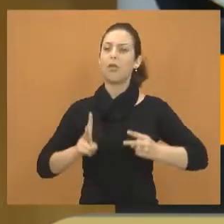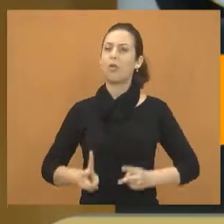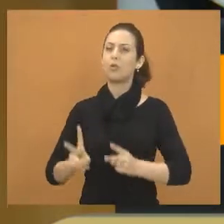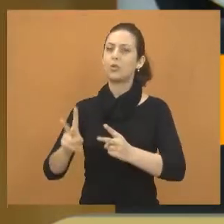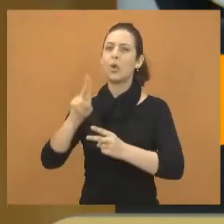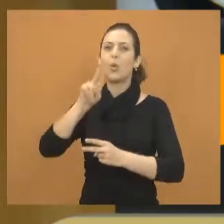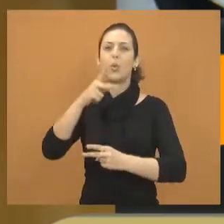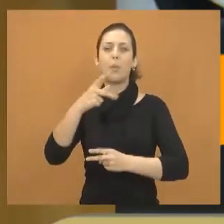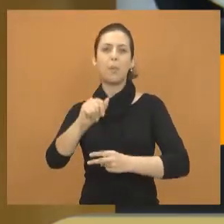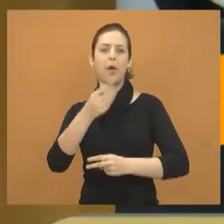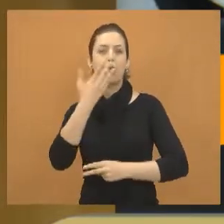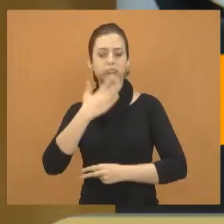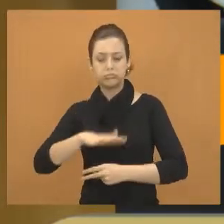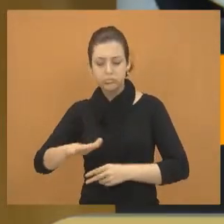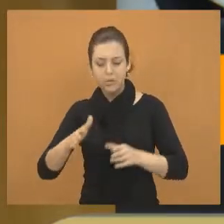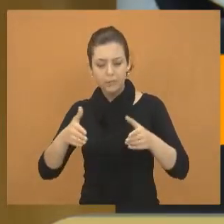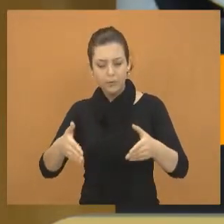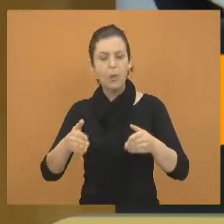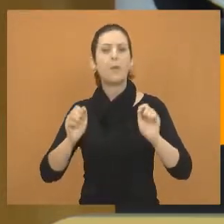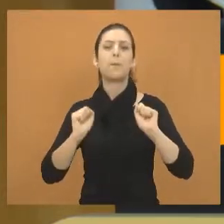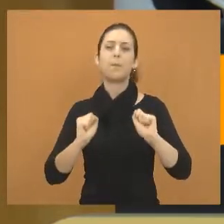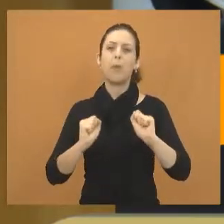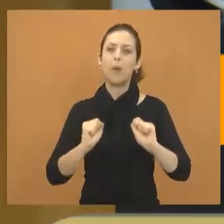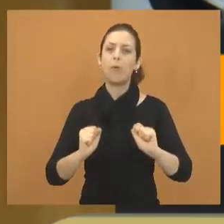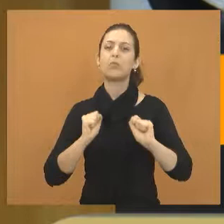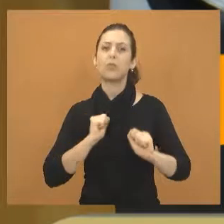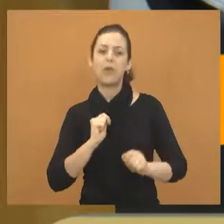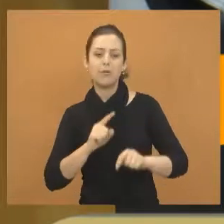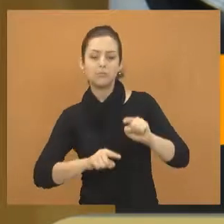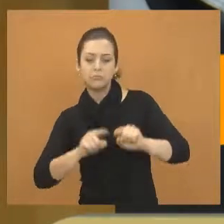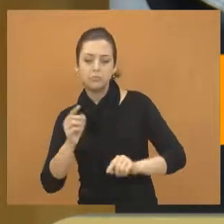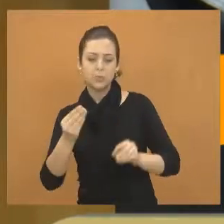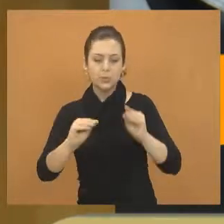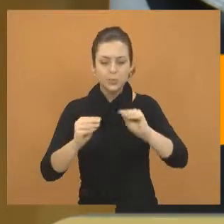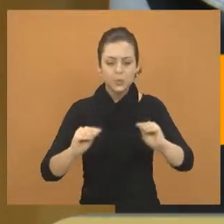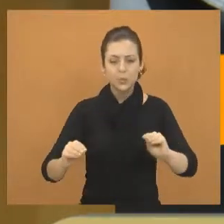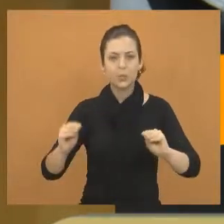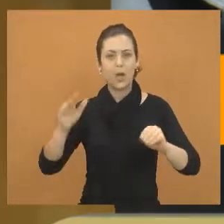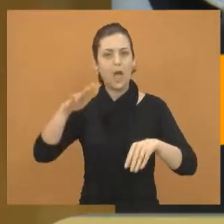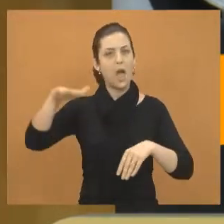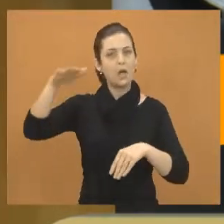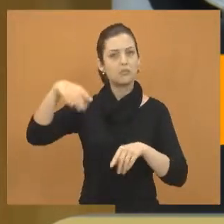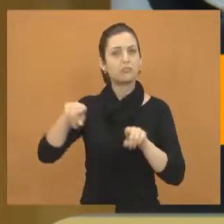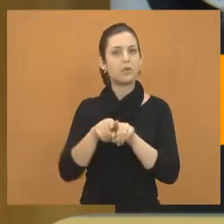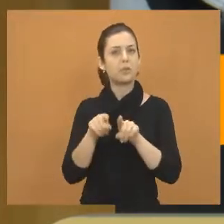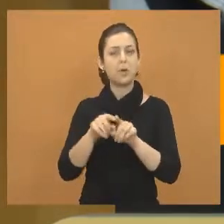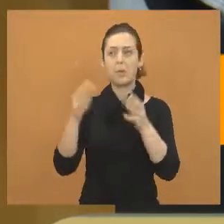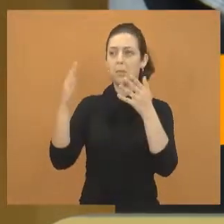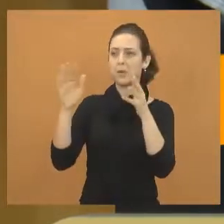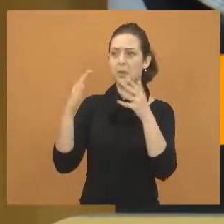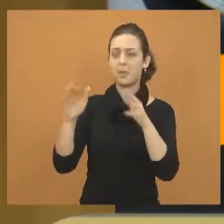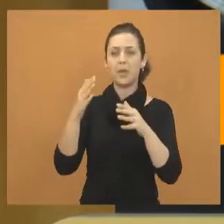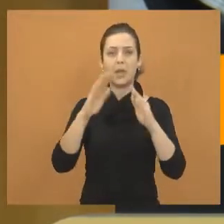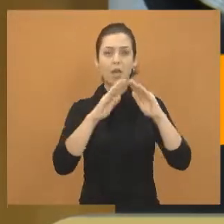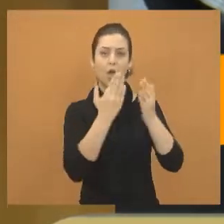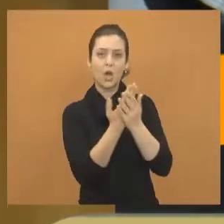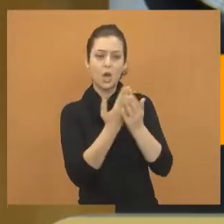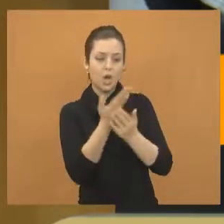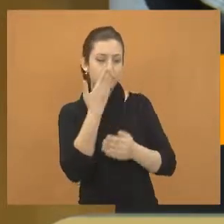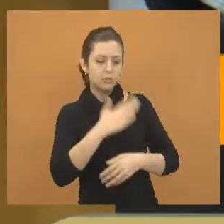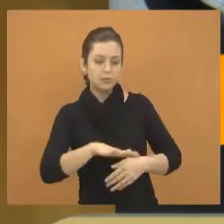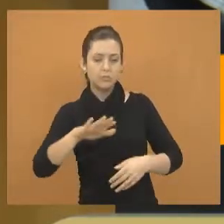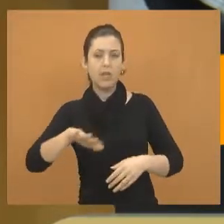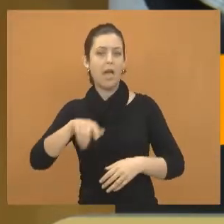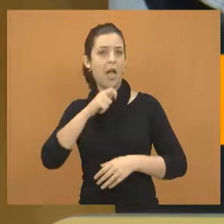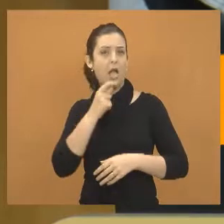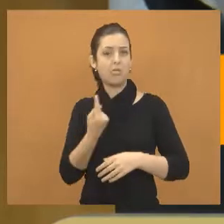a UPA infantil, porque vai poder equipar a UPA adulto. Quero parabenizar pelas creches que ainda não